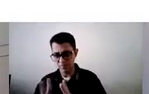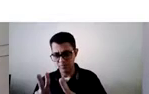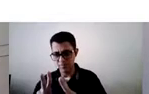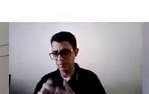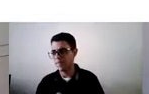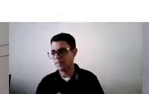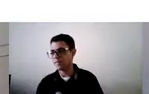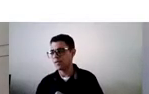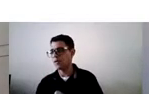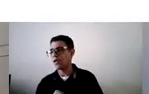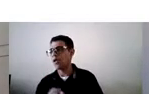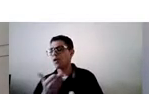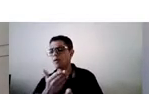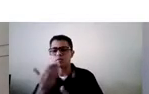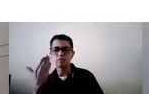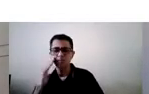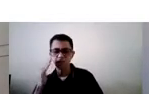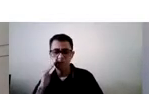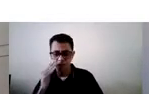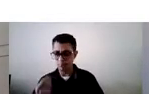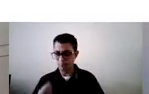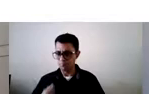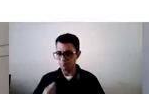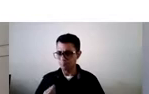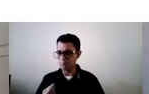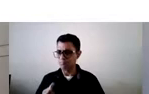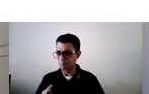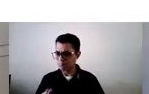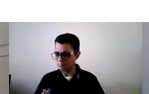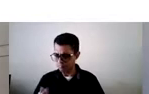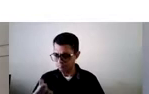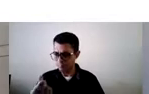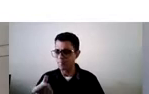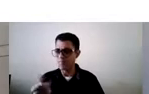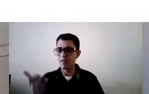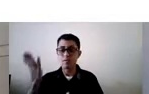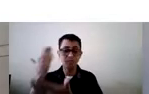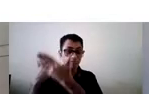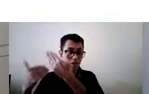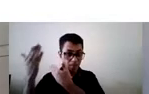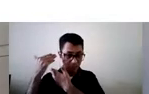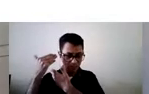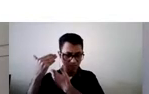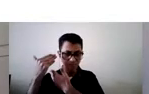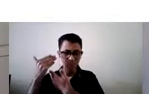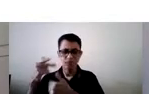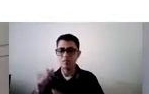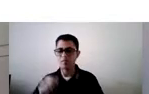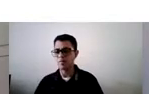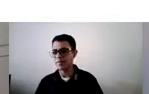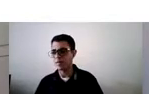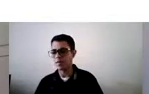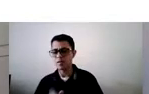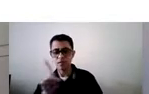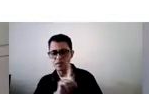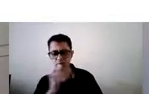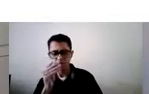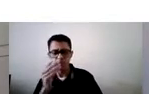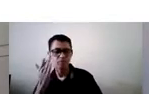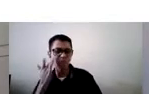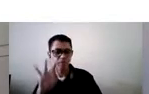subserviência, de compreender e viver aquilo que Sócrates, na Grécia clássica, nos advertiu. Não sei